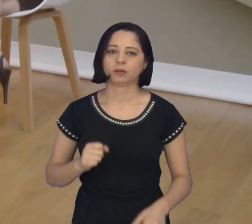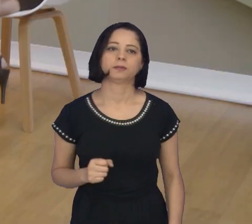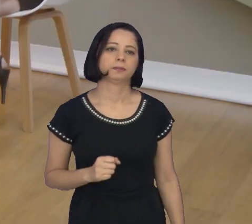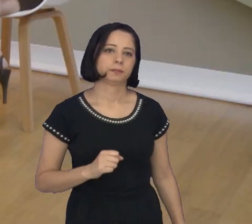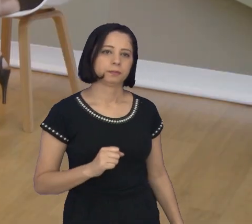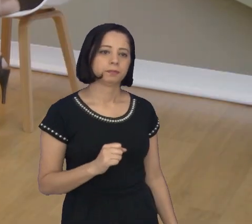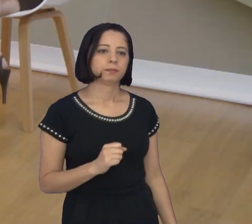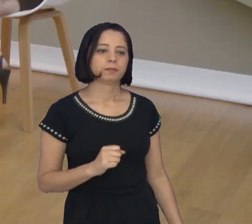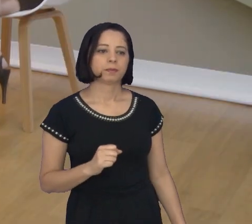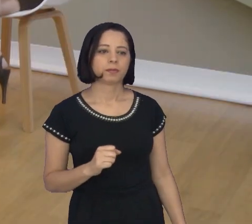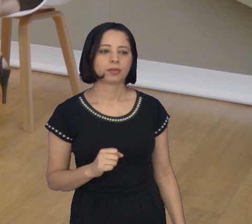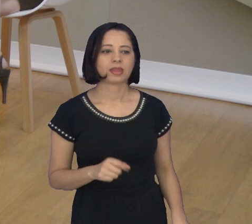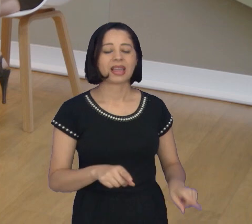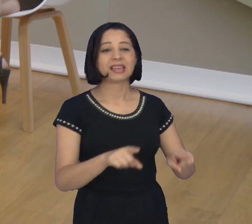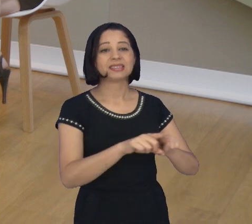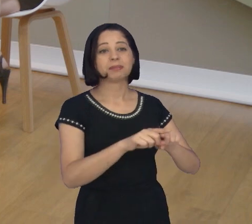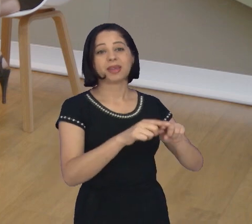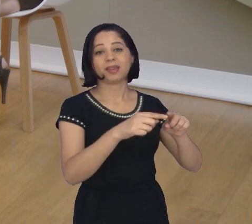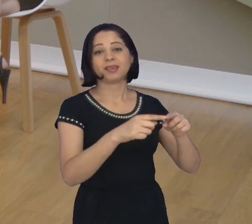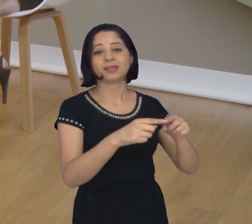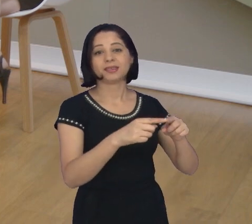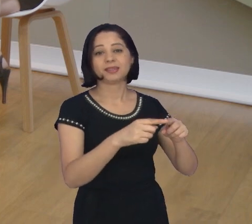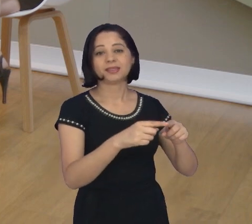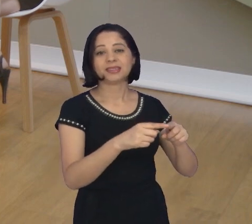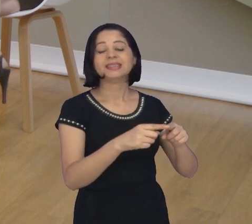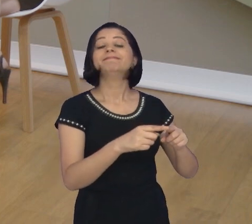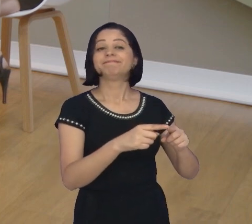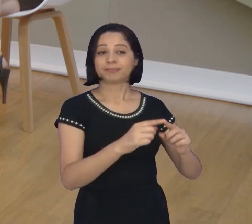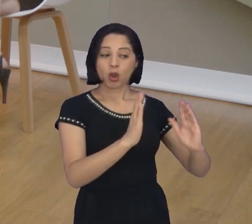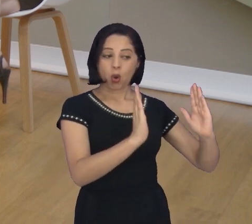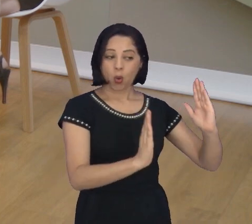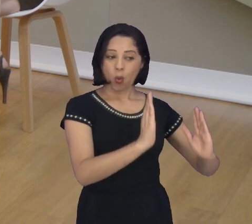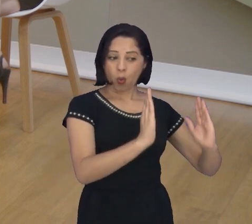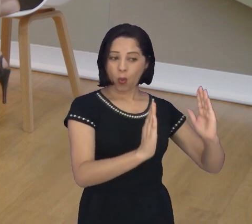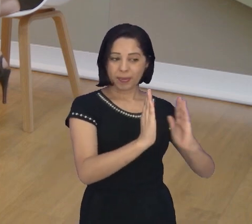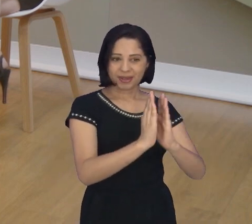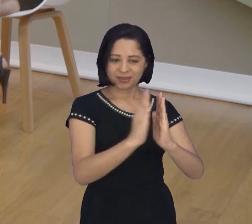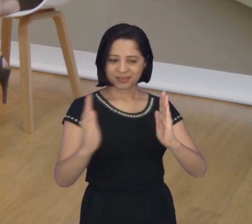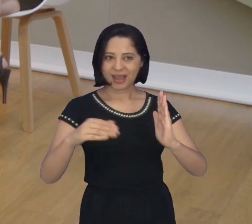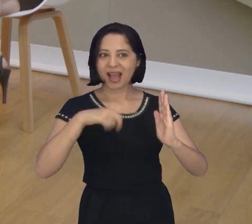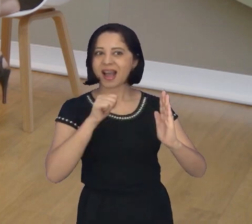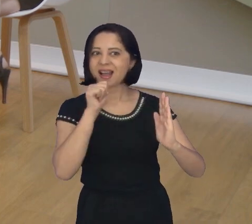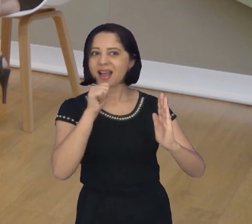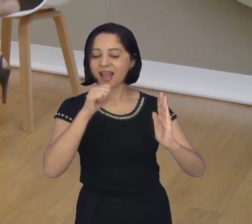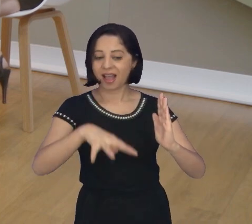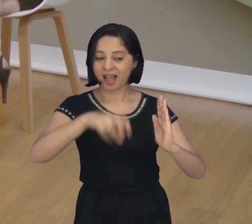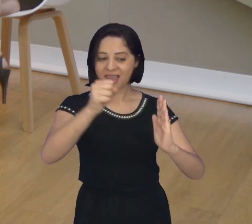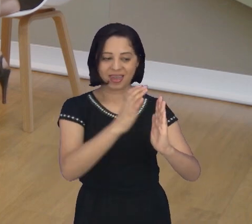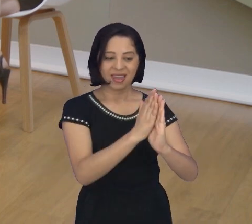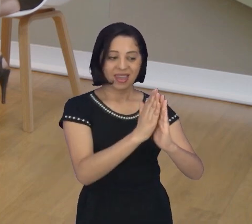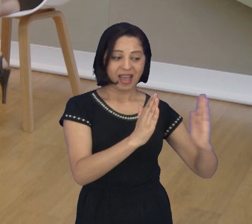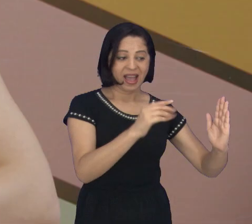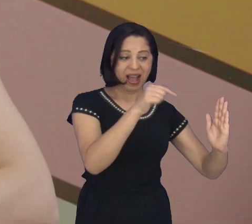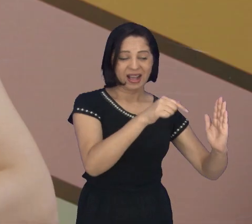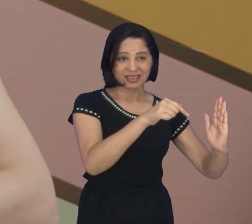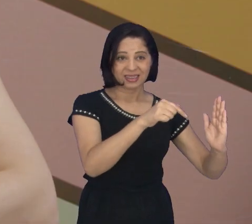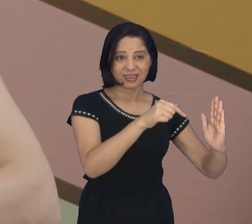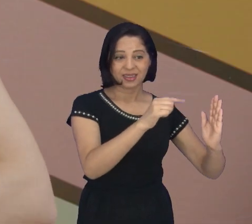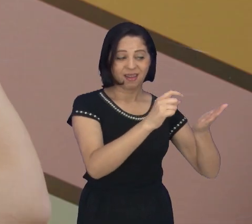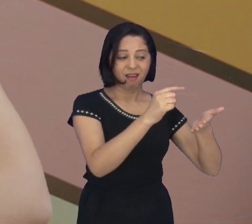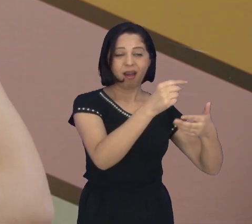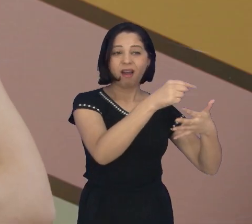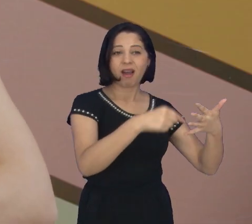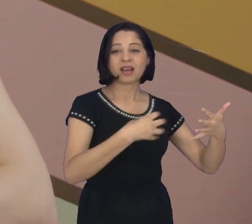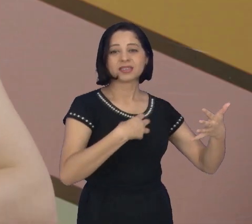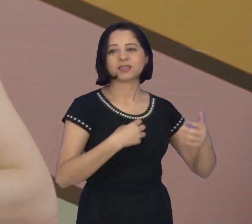devendo ainda alguns sintomas do climatério, antes de ir para o intervalo. Além das ondas de calor e da